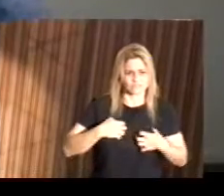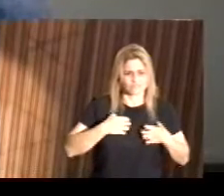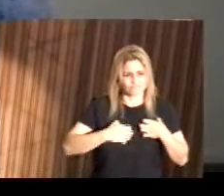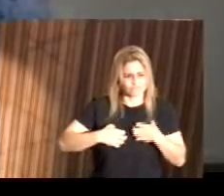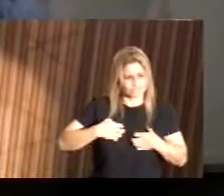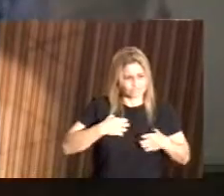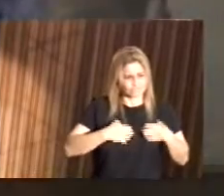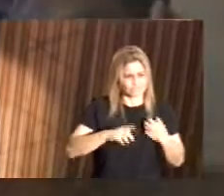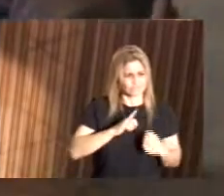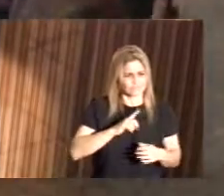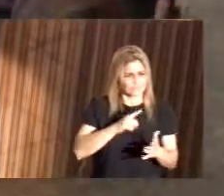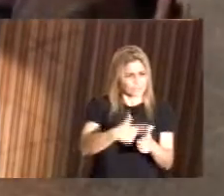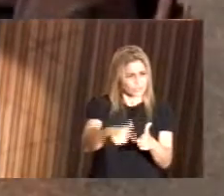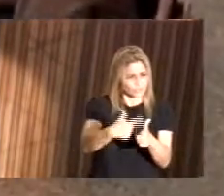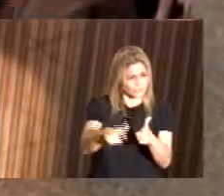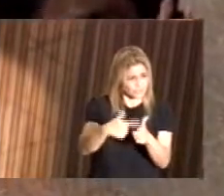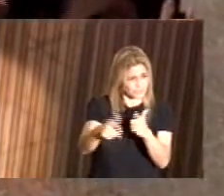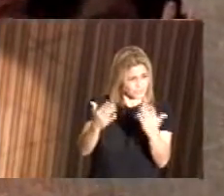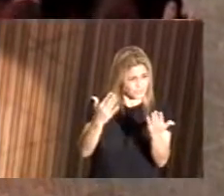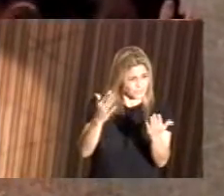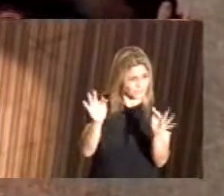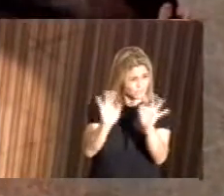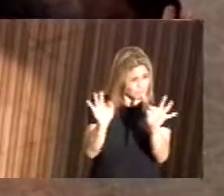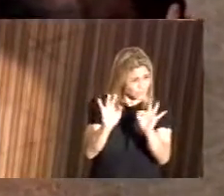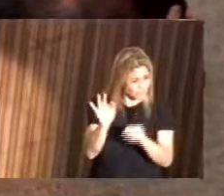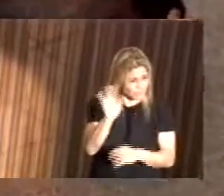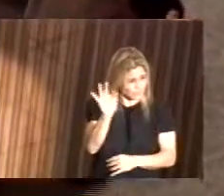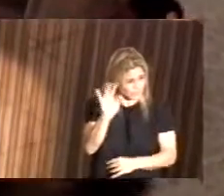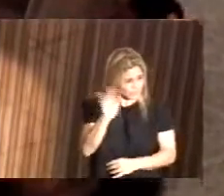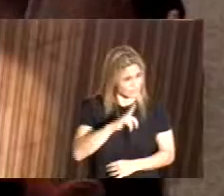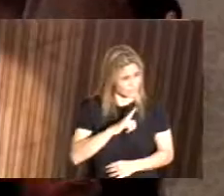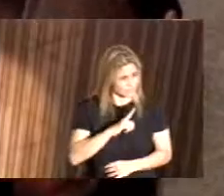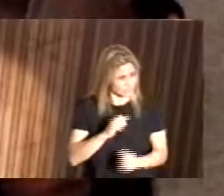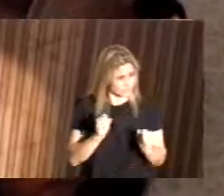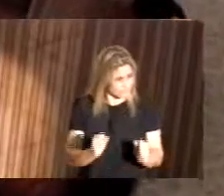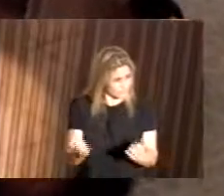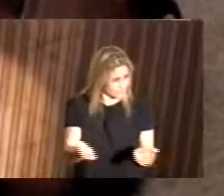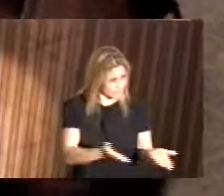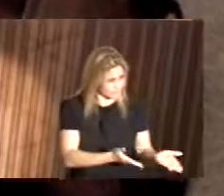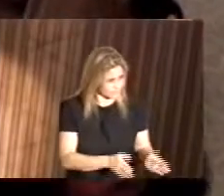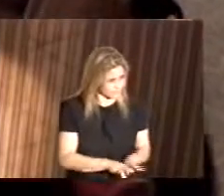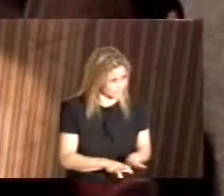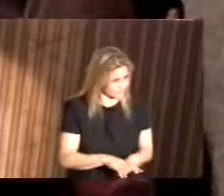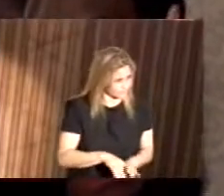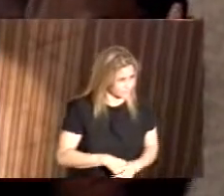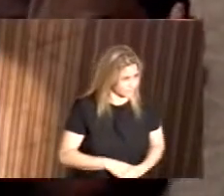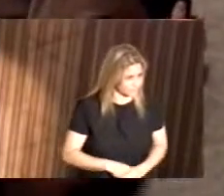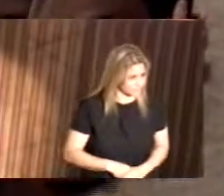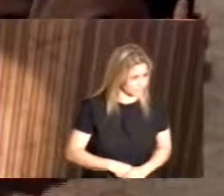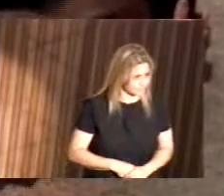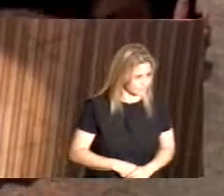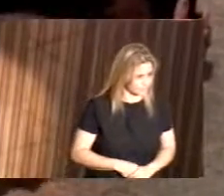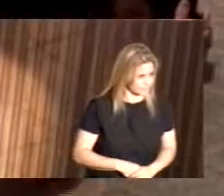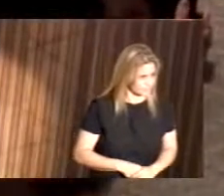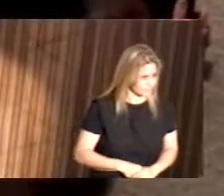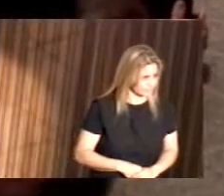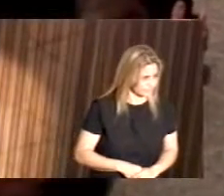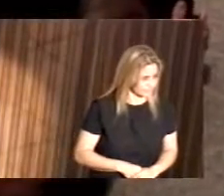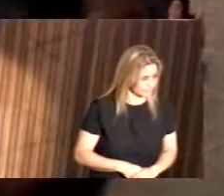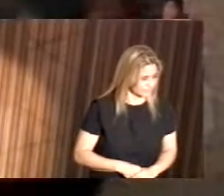na universidade, o Senhor está chamando você para ser um crente na universidade. Você vai